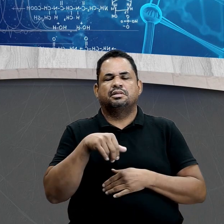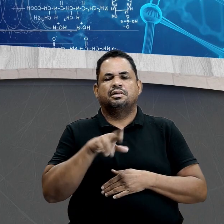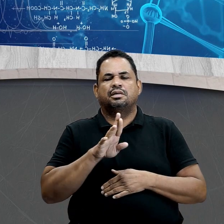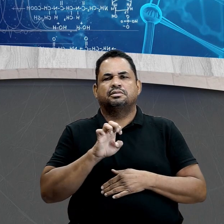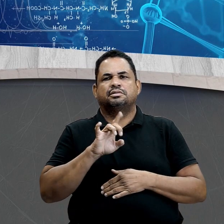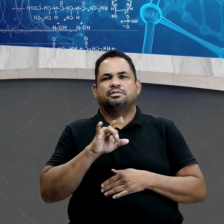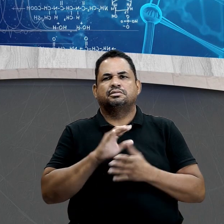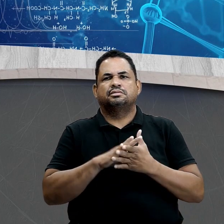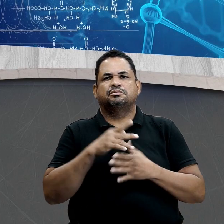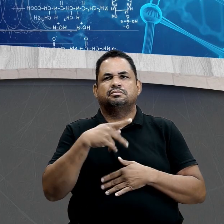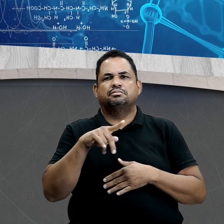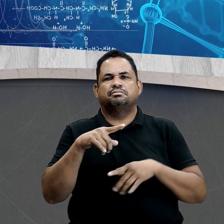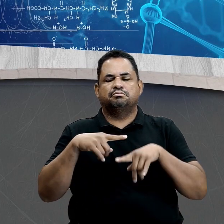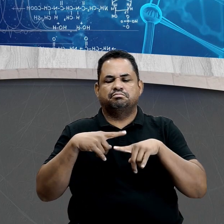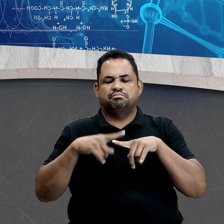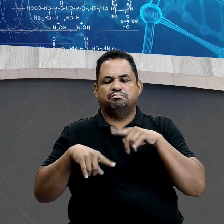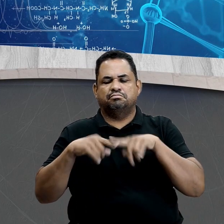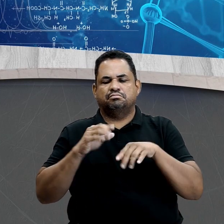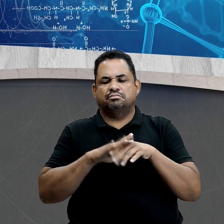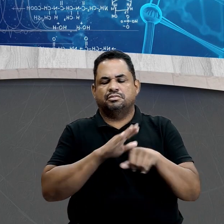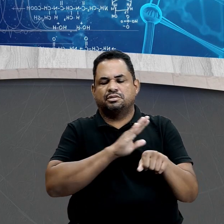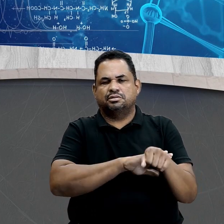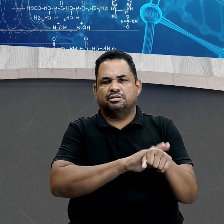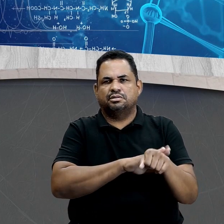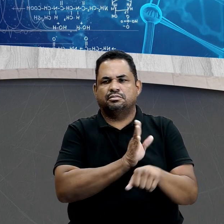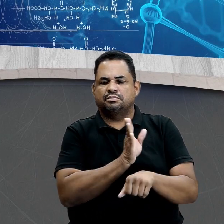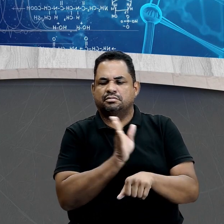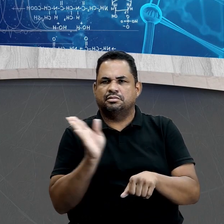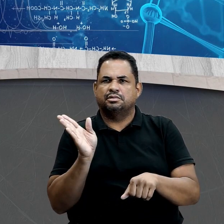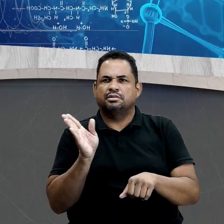acontecendo da esquerda para a direita.